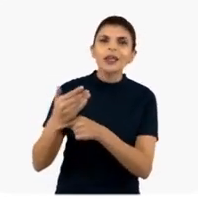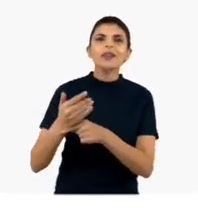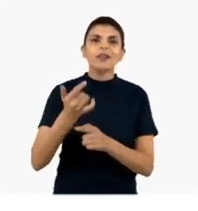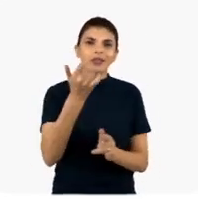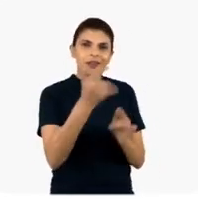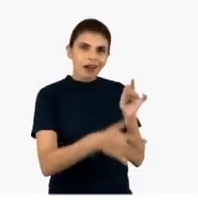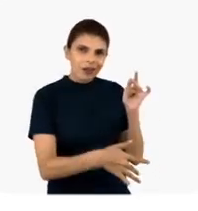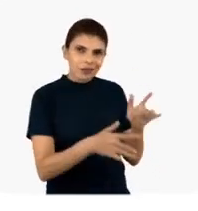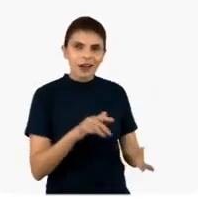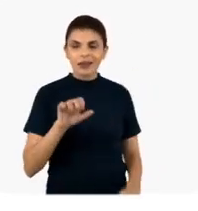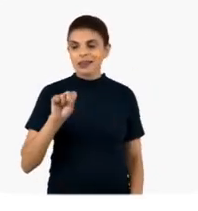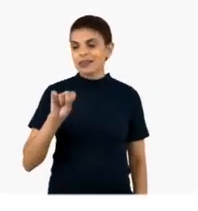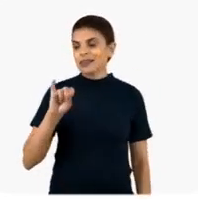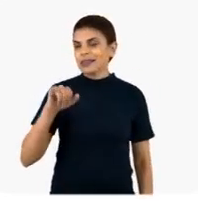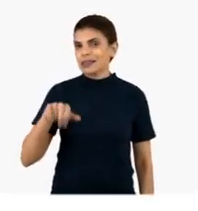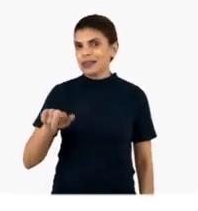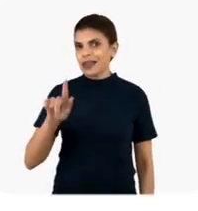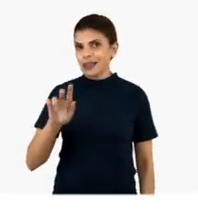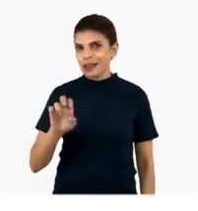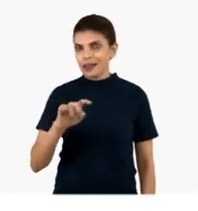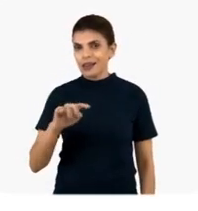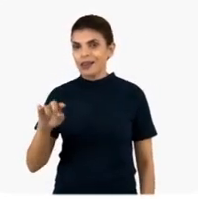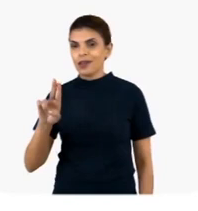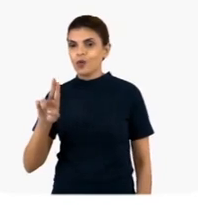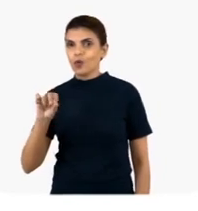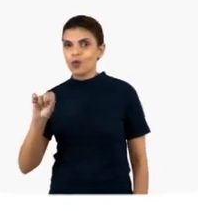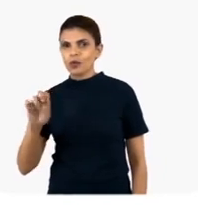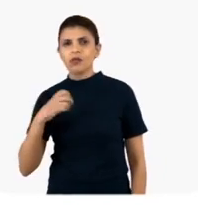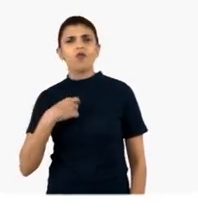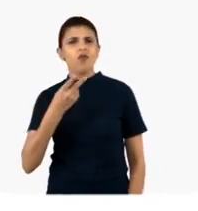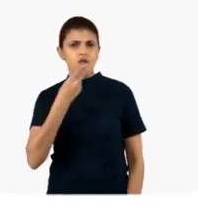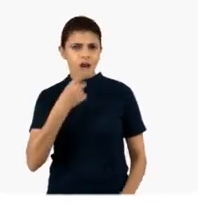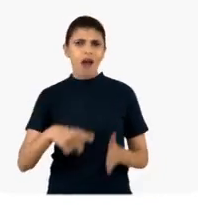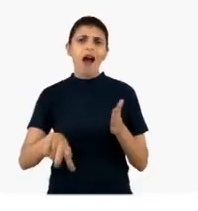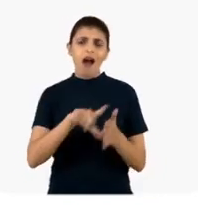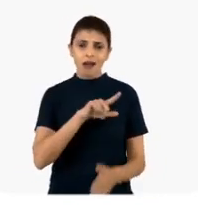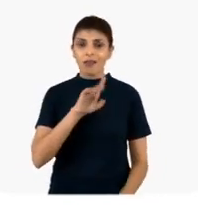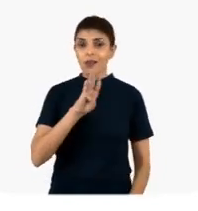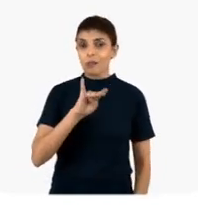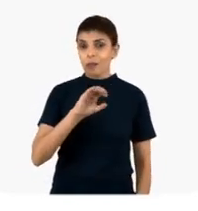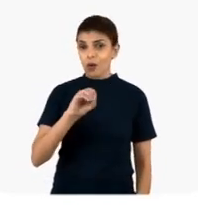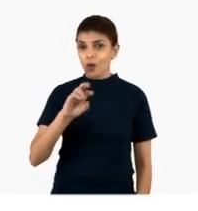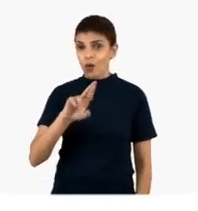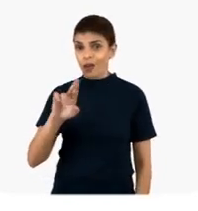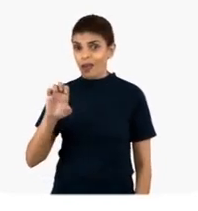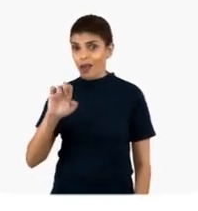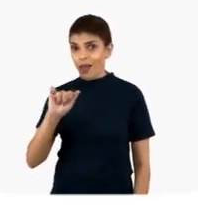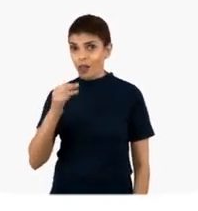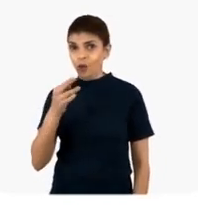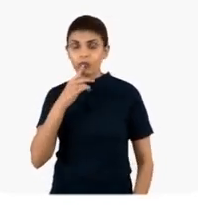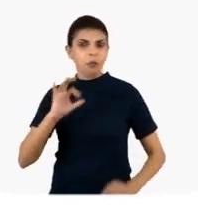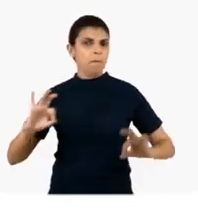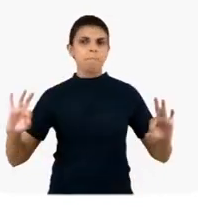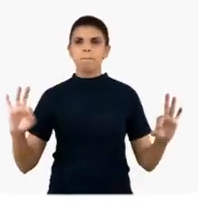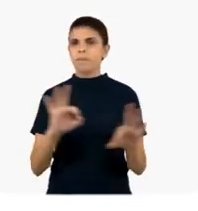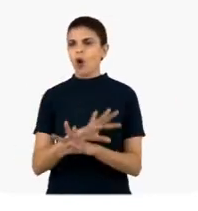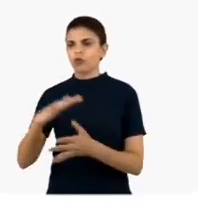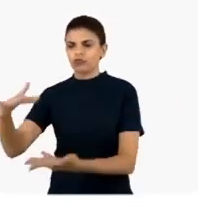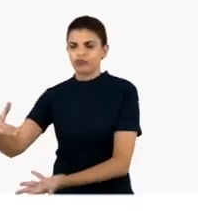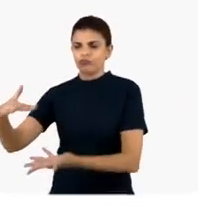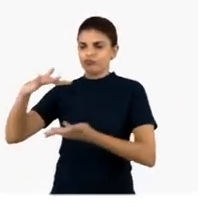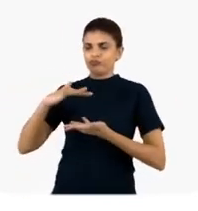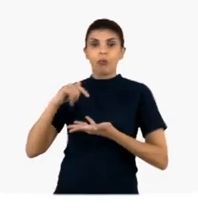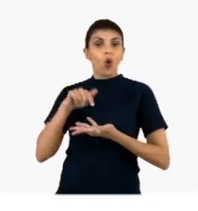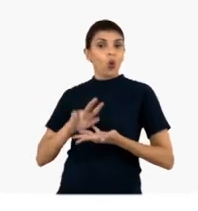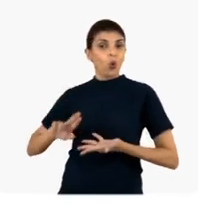de descartáveis ou single use. Como falei anteriormente para os biorreatores, um biorreator single use já vem pronto para ser